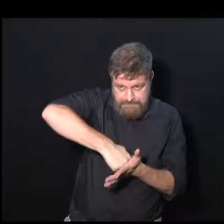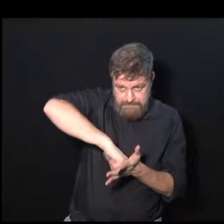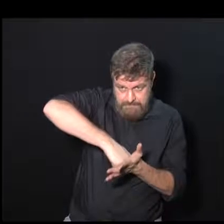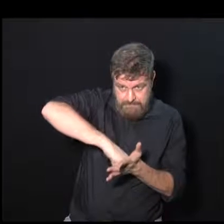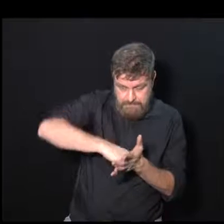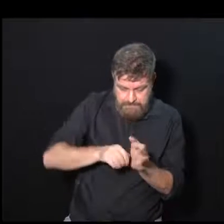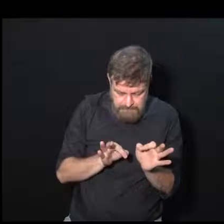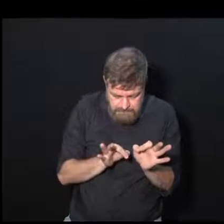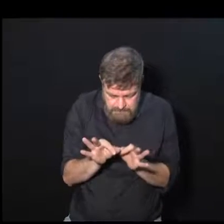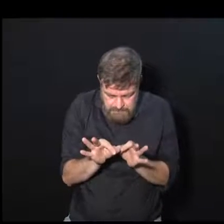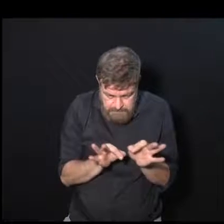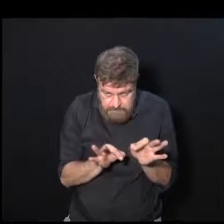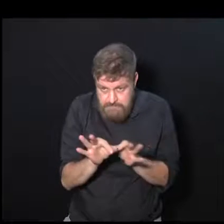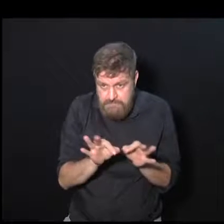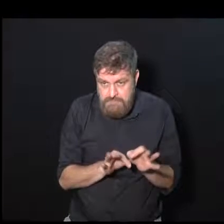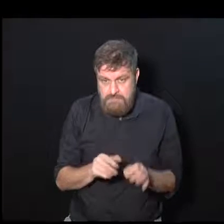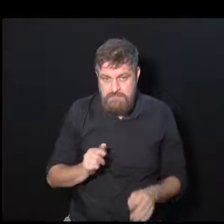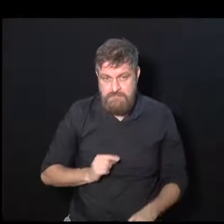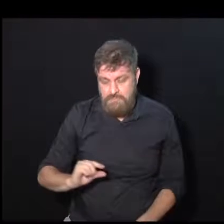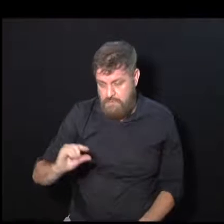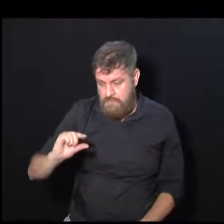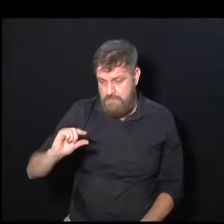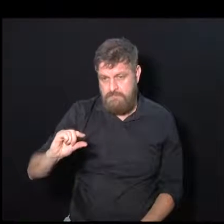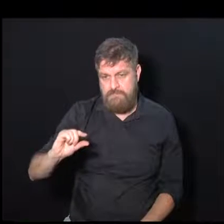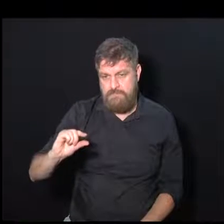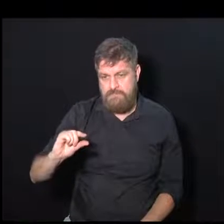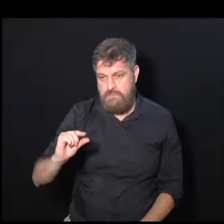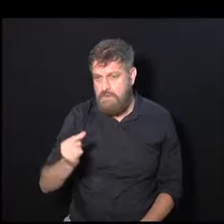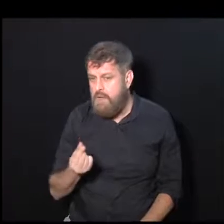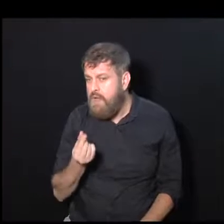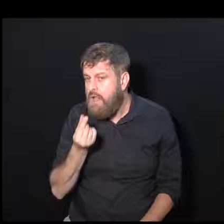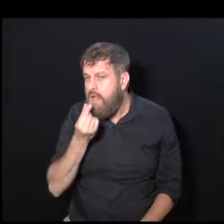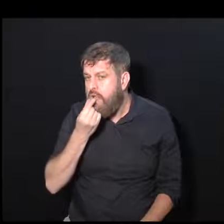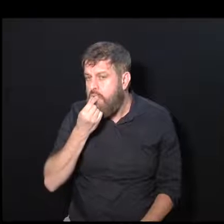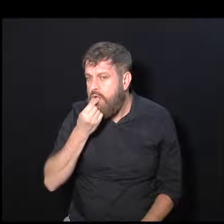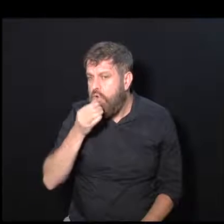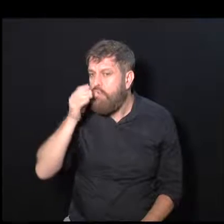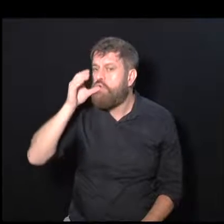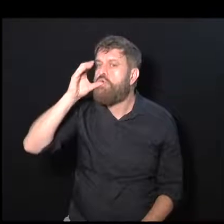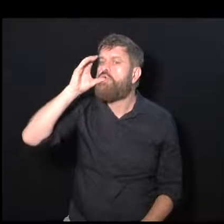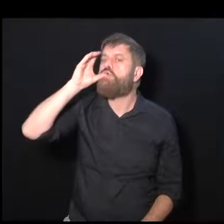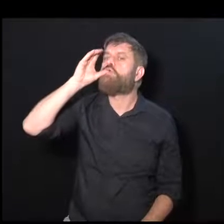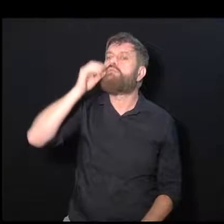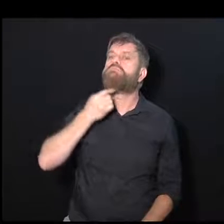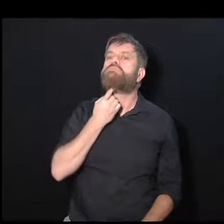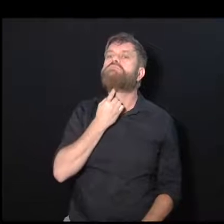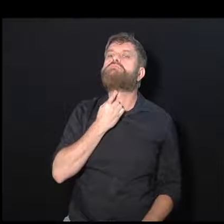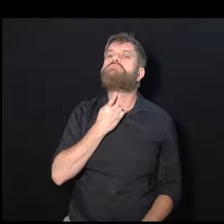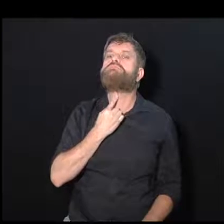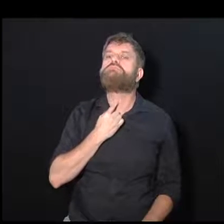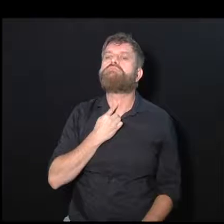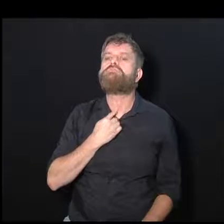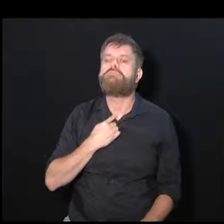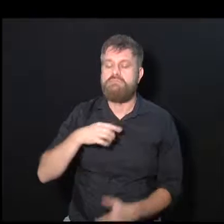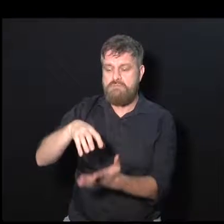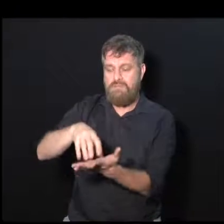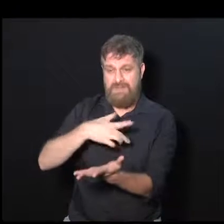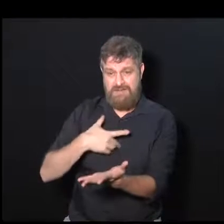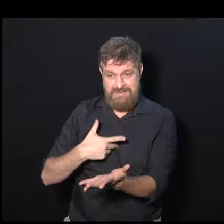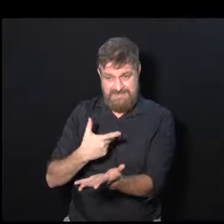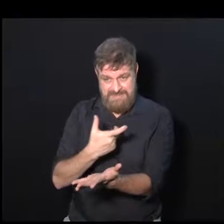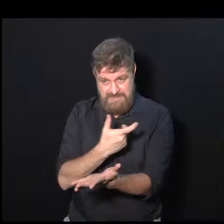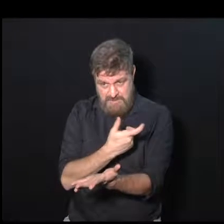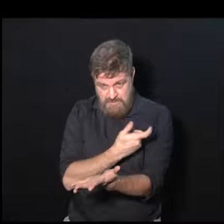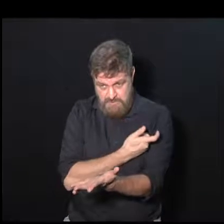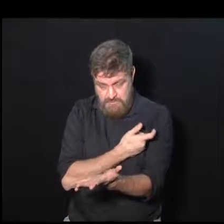e tornando um fitoterápico, e esse fitoterápico é entregue nas unidades básicas